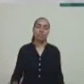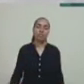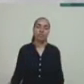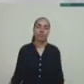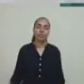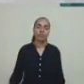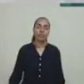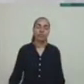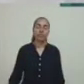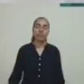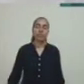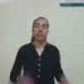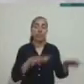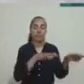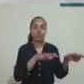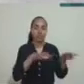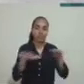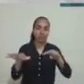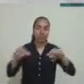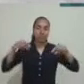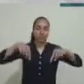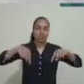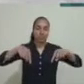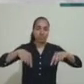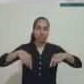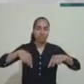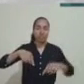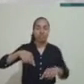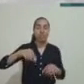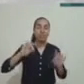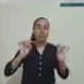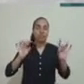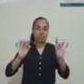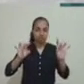uma semana que nós comemoramos o dia de Nossa Senhora Aparecida,